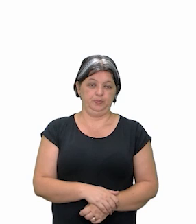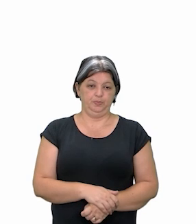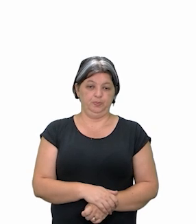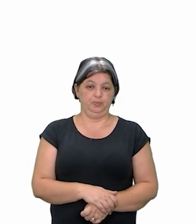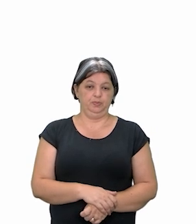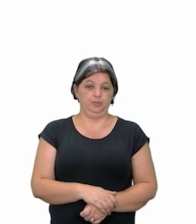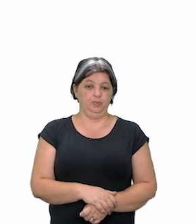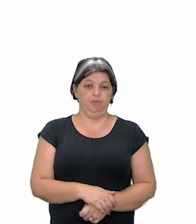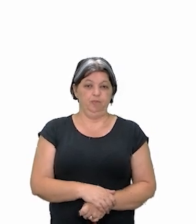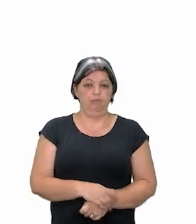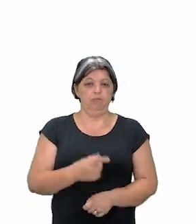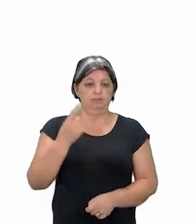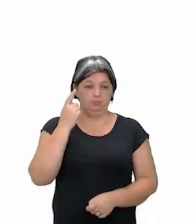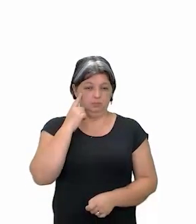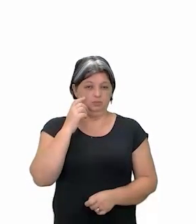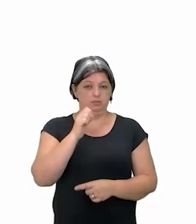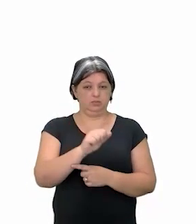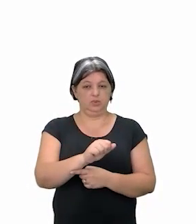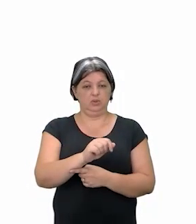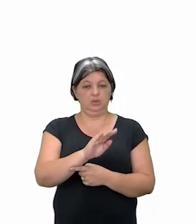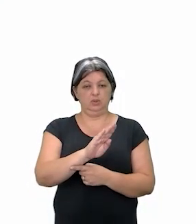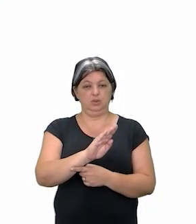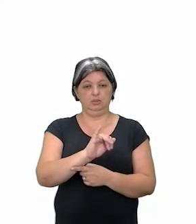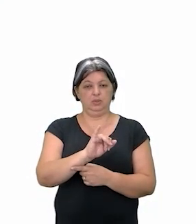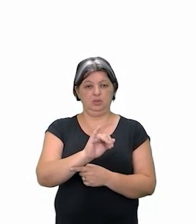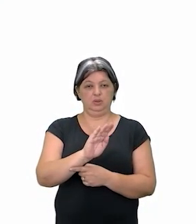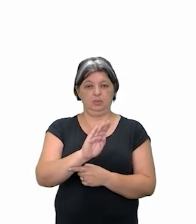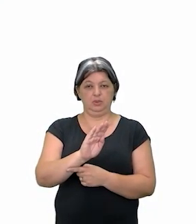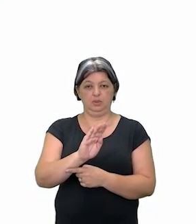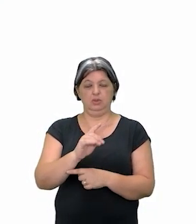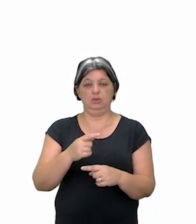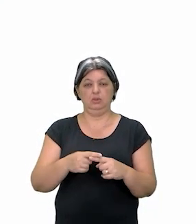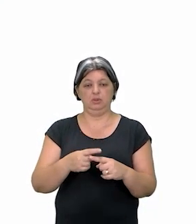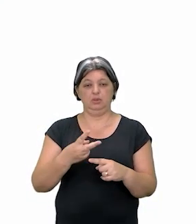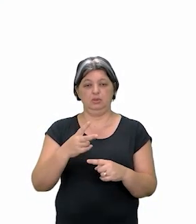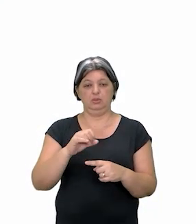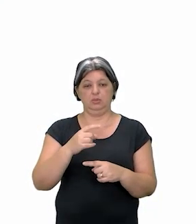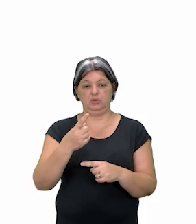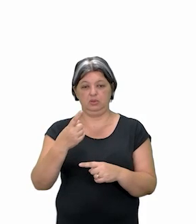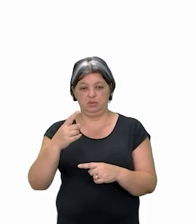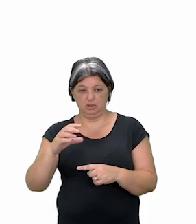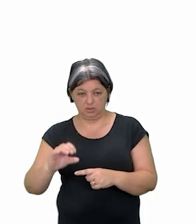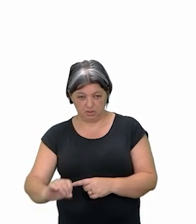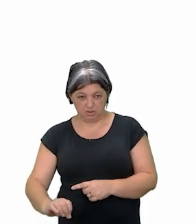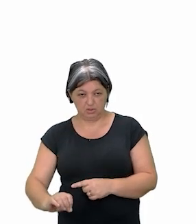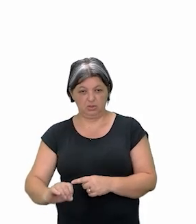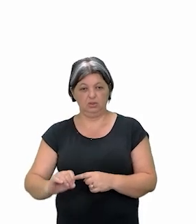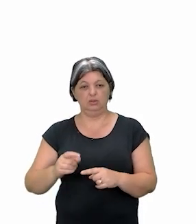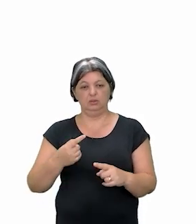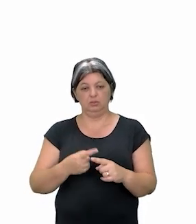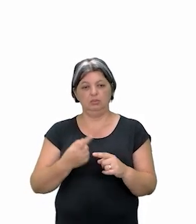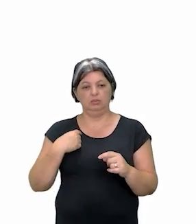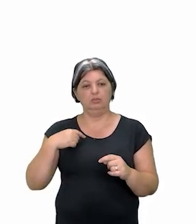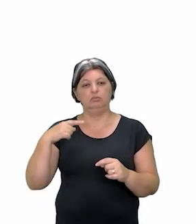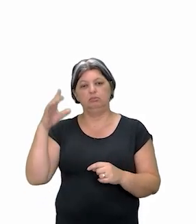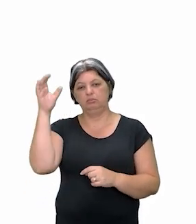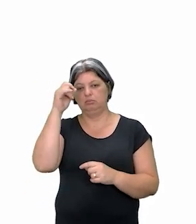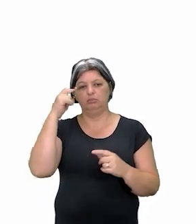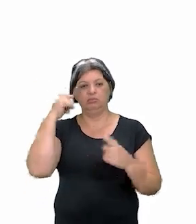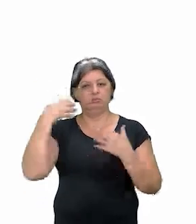referência da BIB, de 2010, que diz o seguinte: as reflexões sobre os processos de aprendizagem